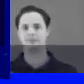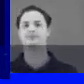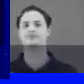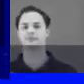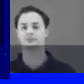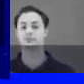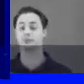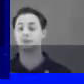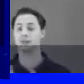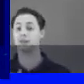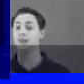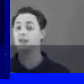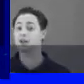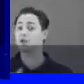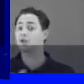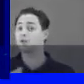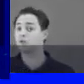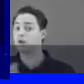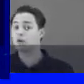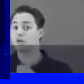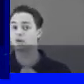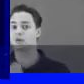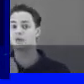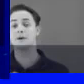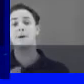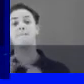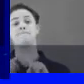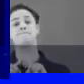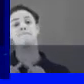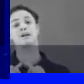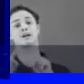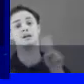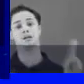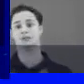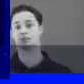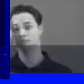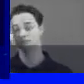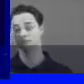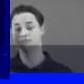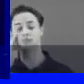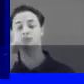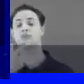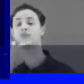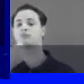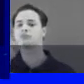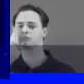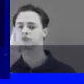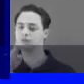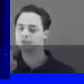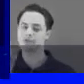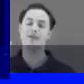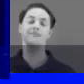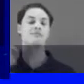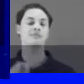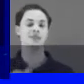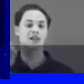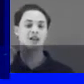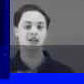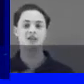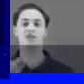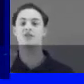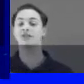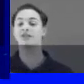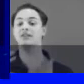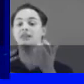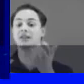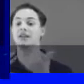se pronuncia sobre os abusos de ministros do STF. Van Raten disse a Pacheco que ele deveria priorizar o